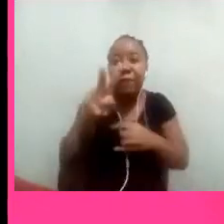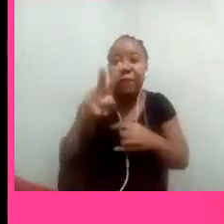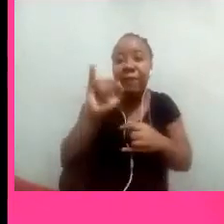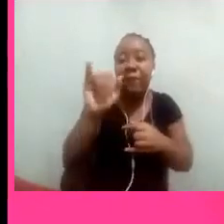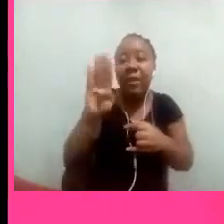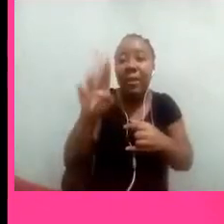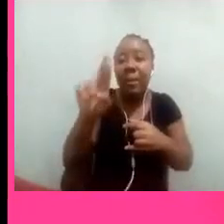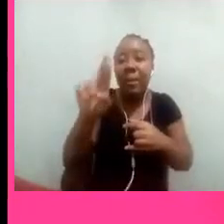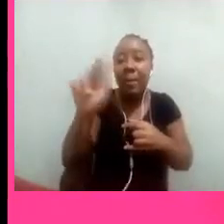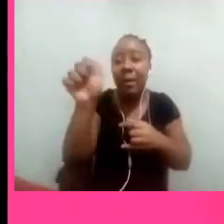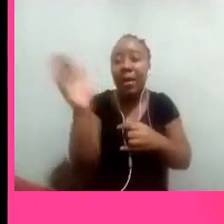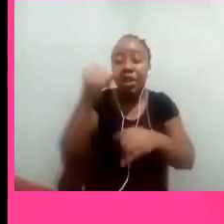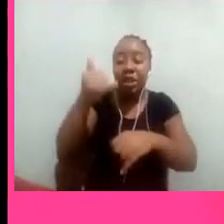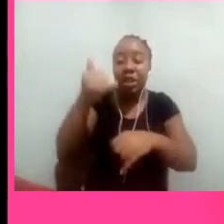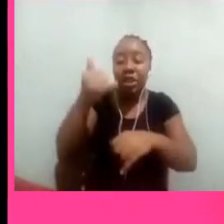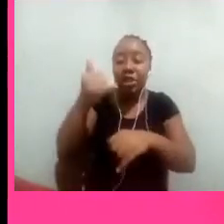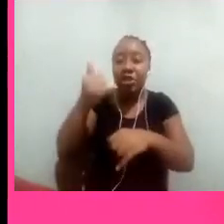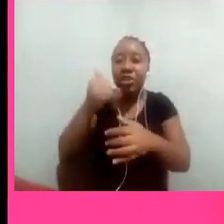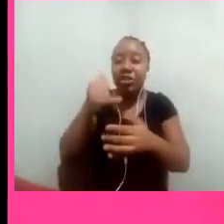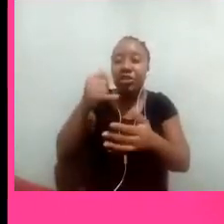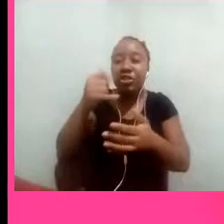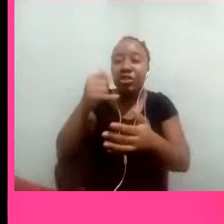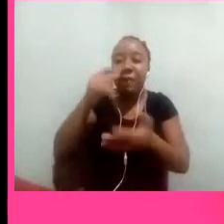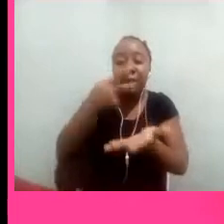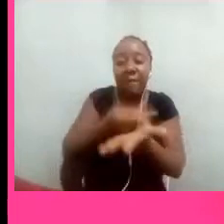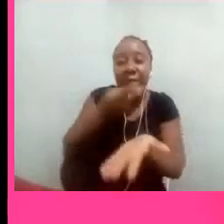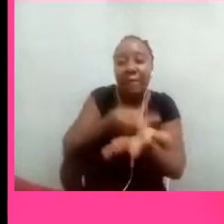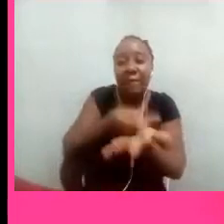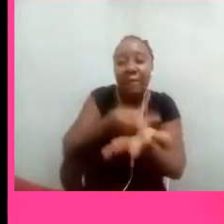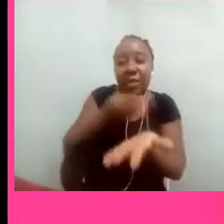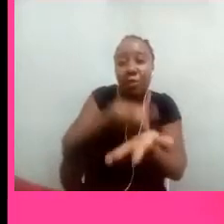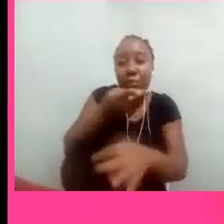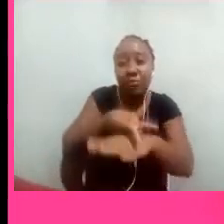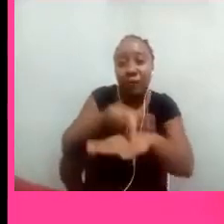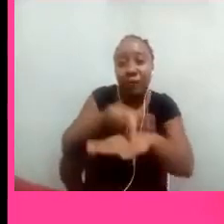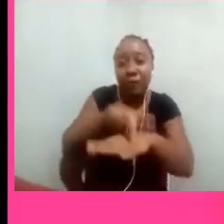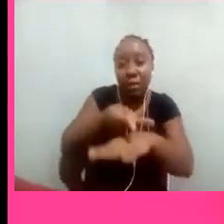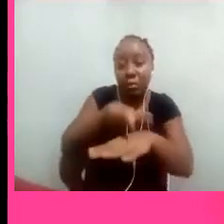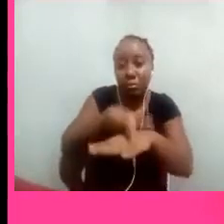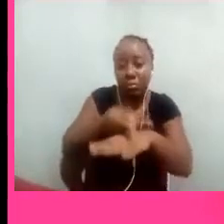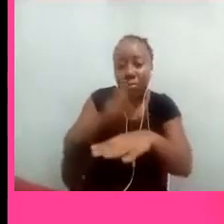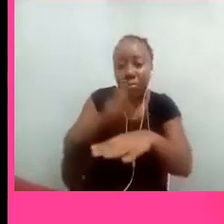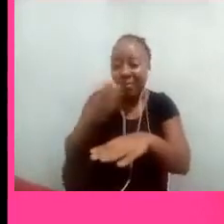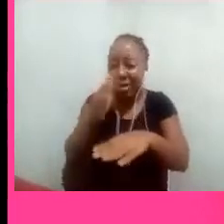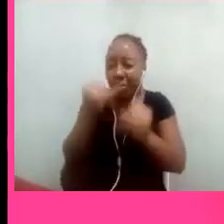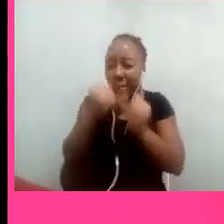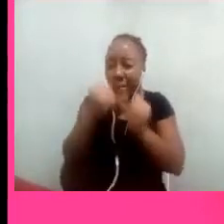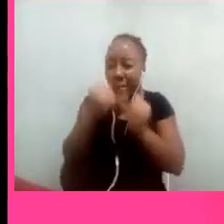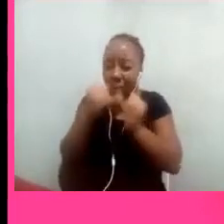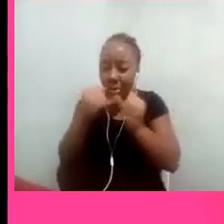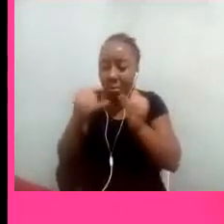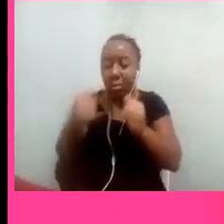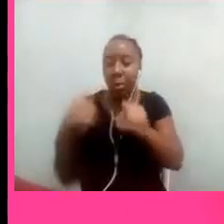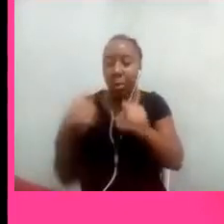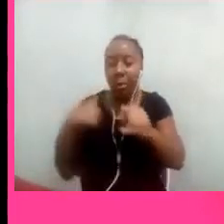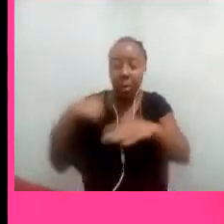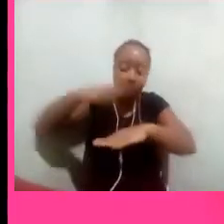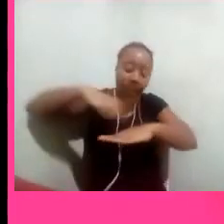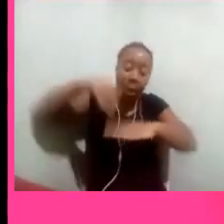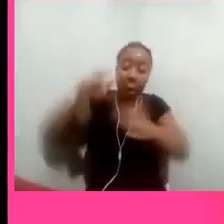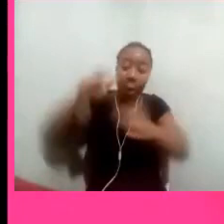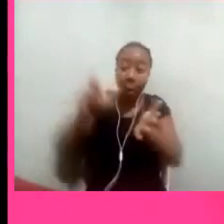a resina, aplico sobre o papel, depois do objeto montado, né? Eu passo a resina por